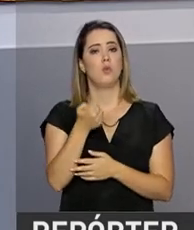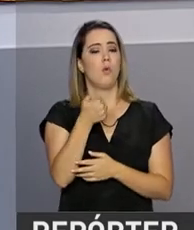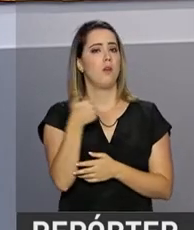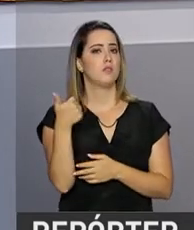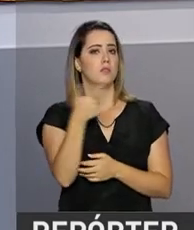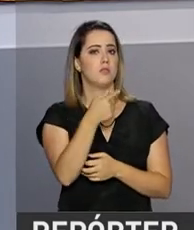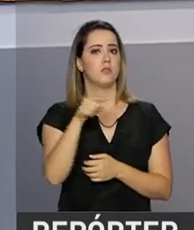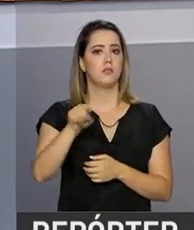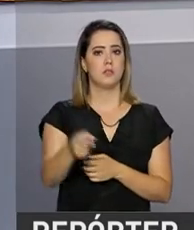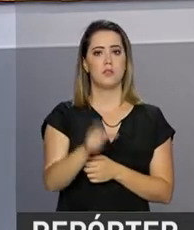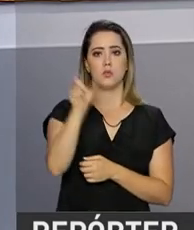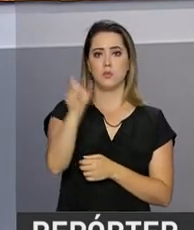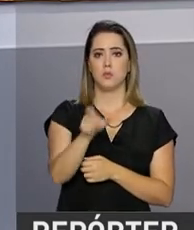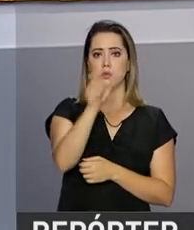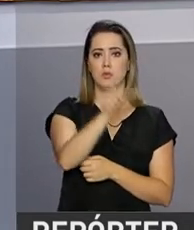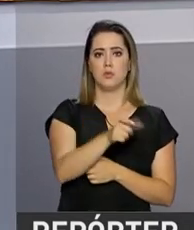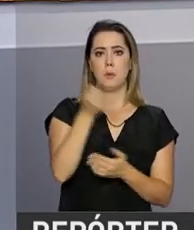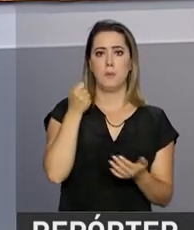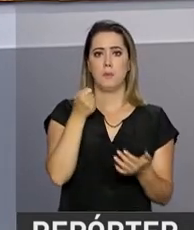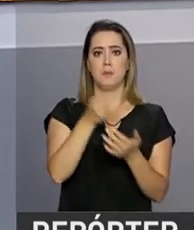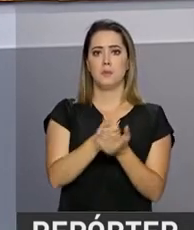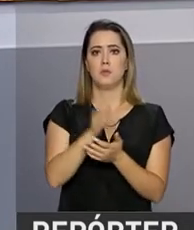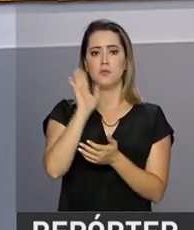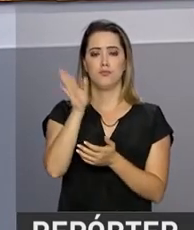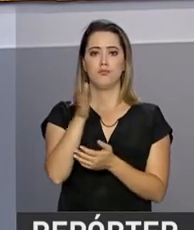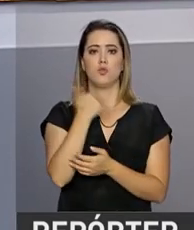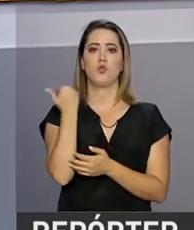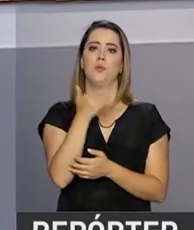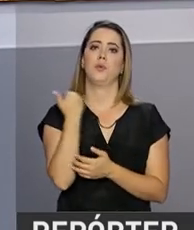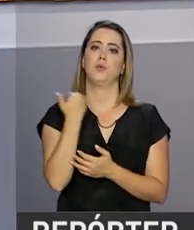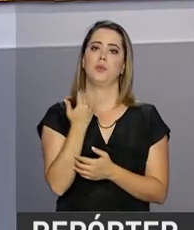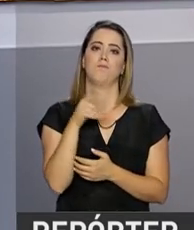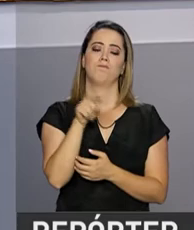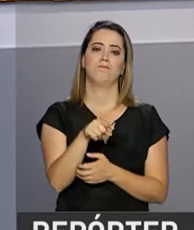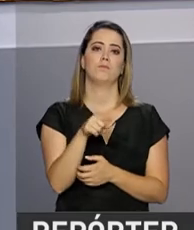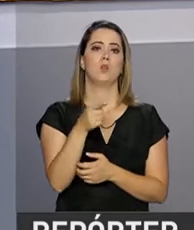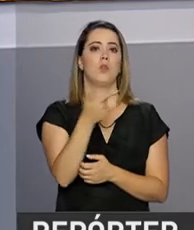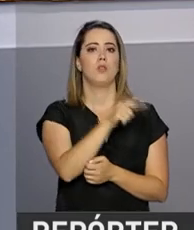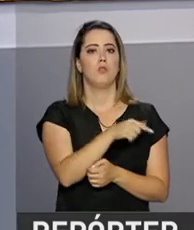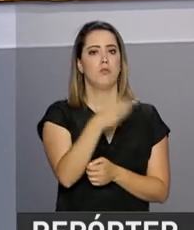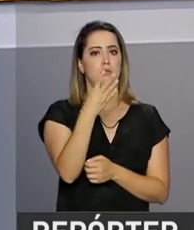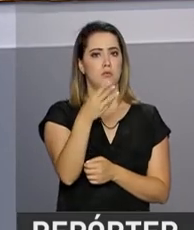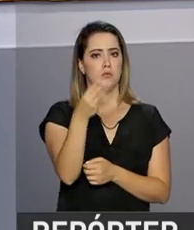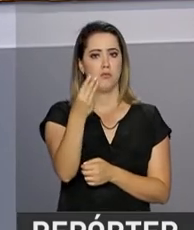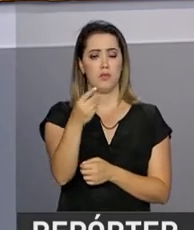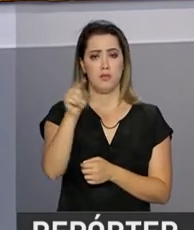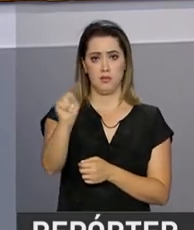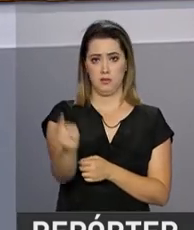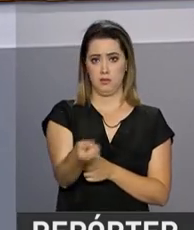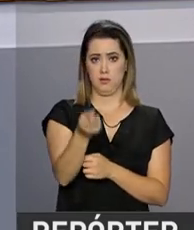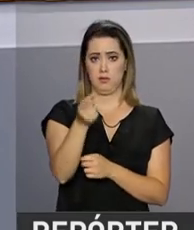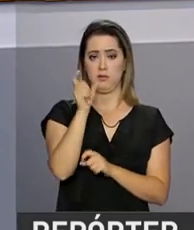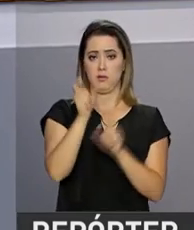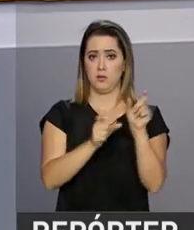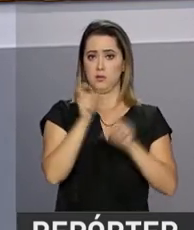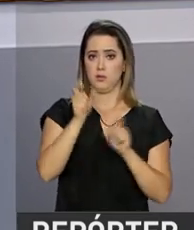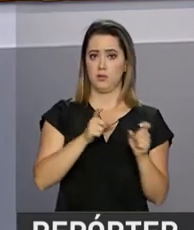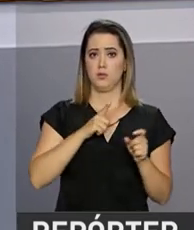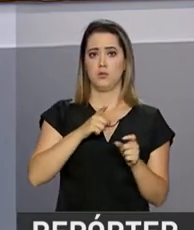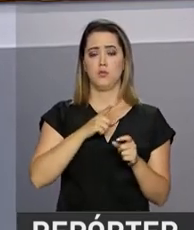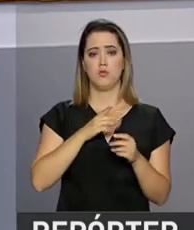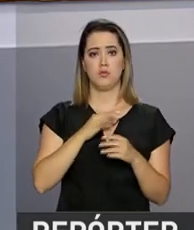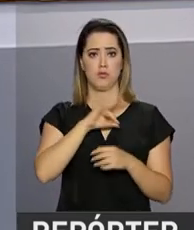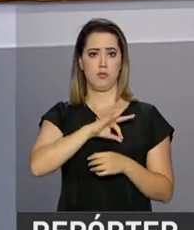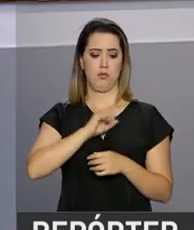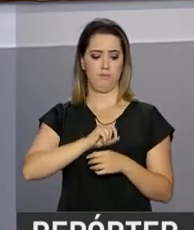17 mil benefícios sendo pagos para pessoas que já morreram em outros 43 mil casos as pessoas tinham